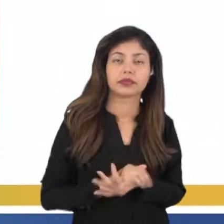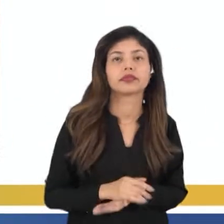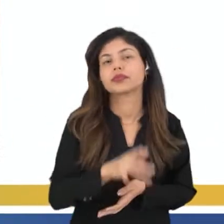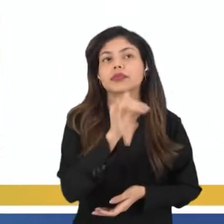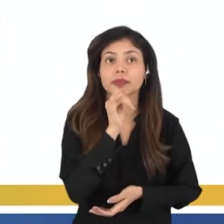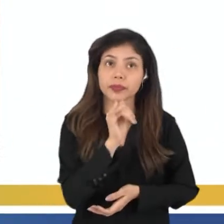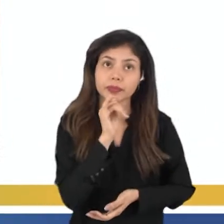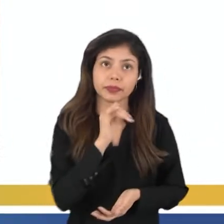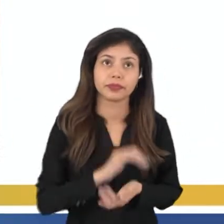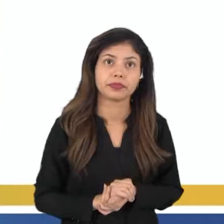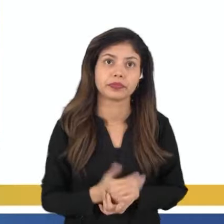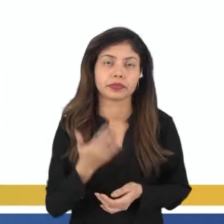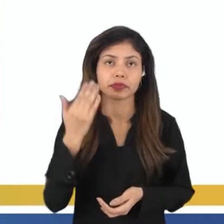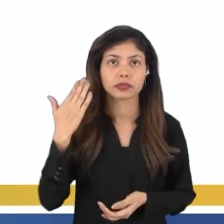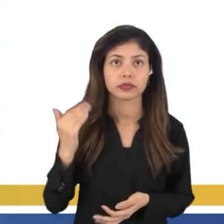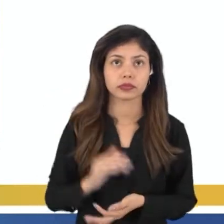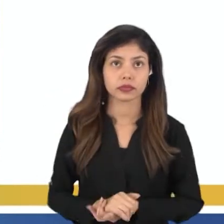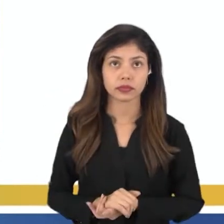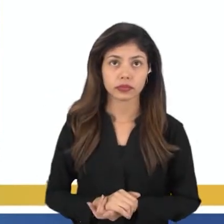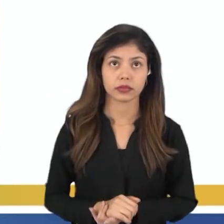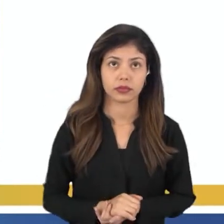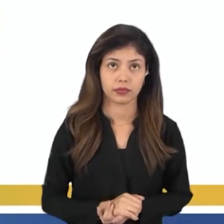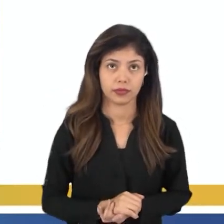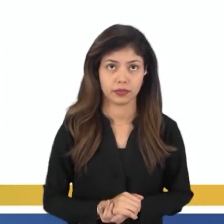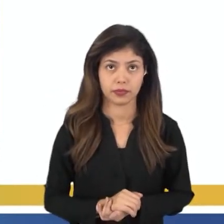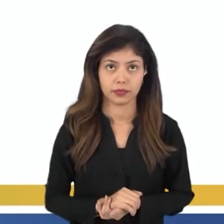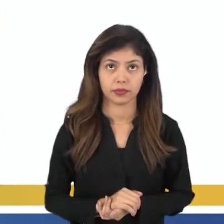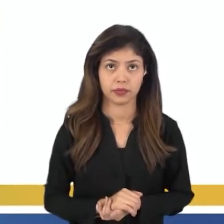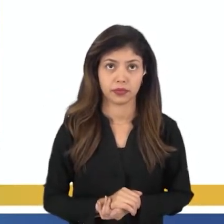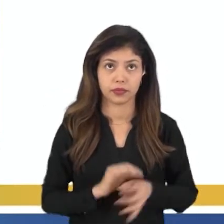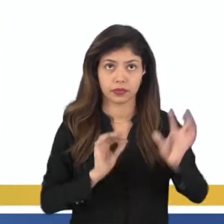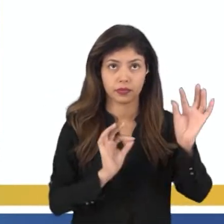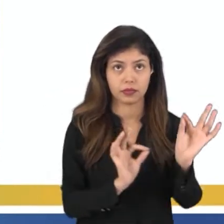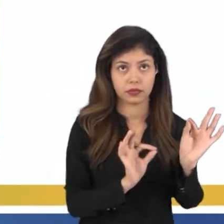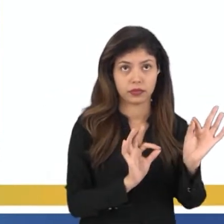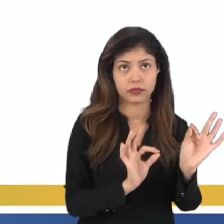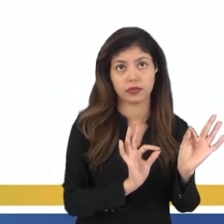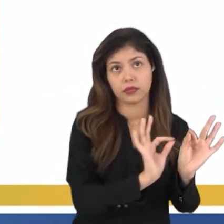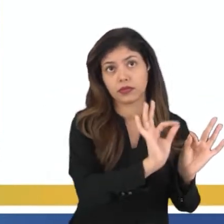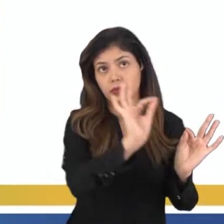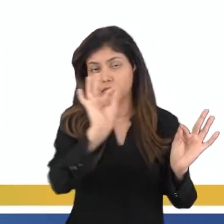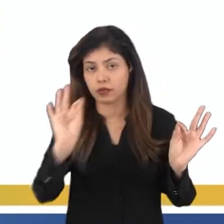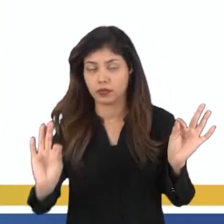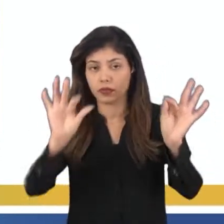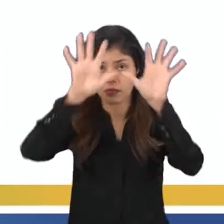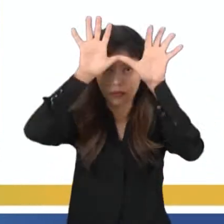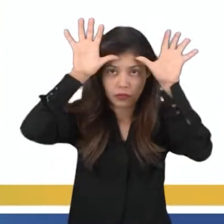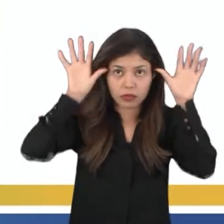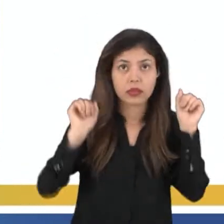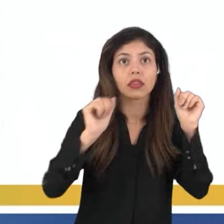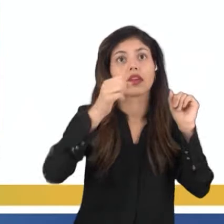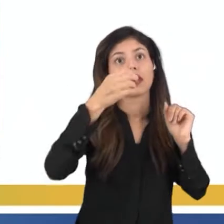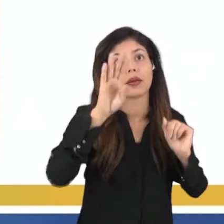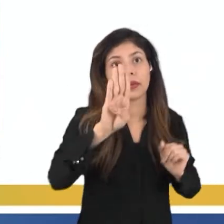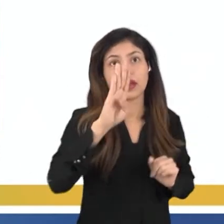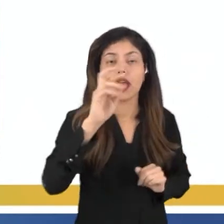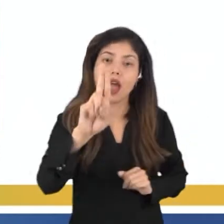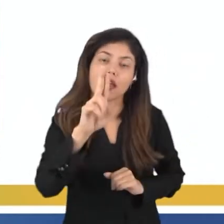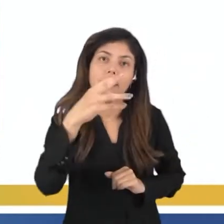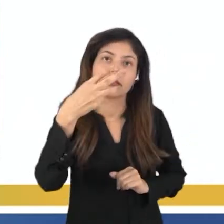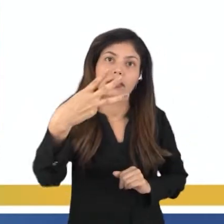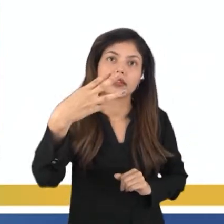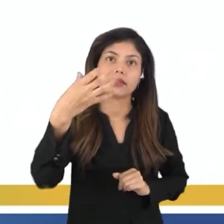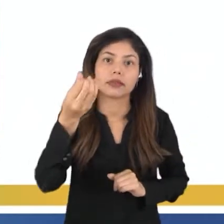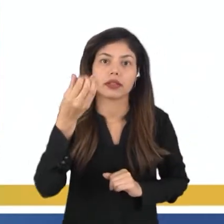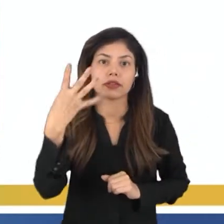duas imagens citadas anteriormente. A primeira, a conexão de Cuiabá com o estado do Acre, com a